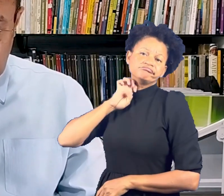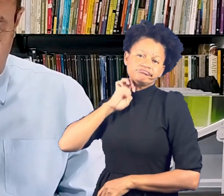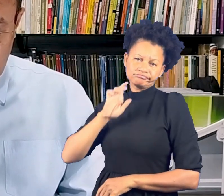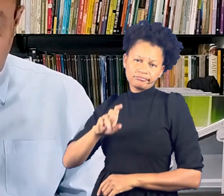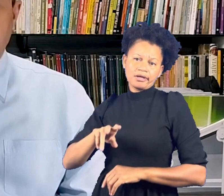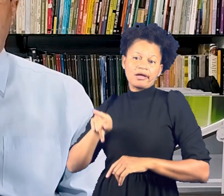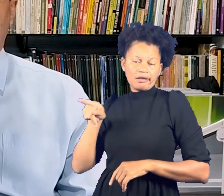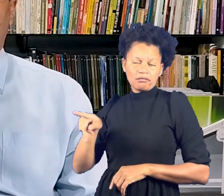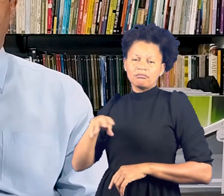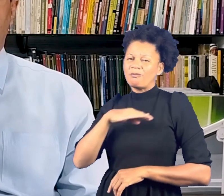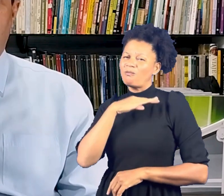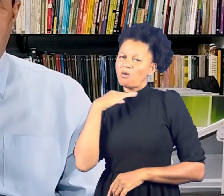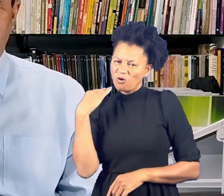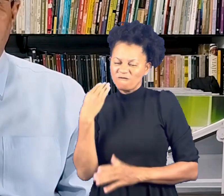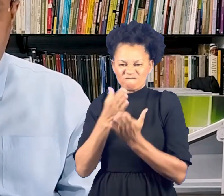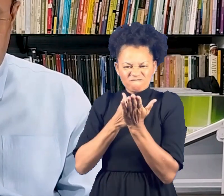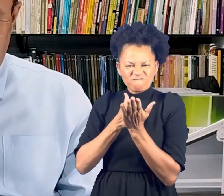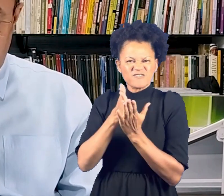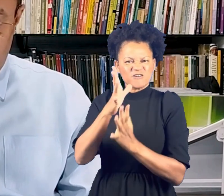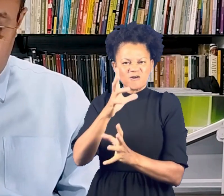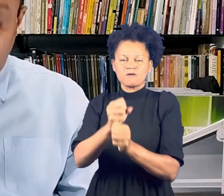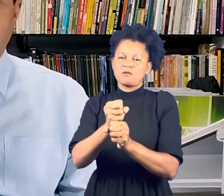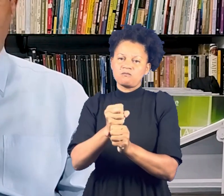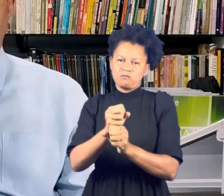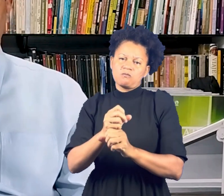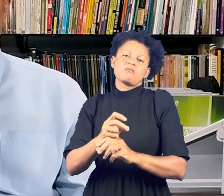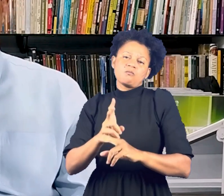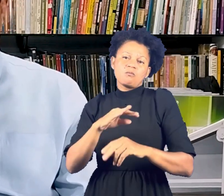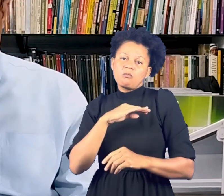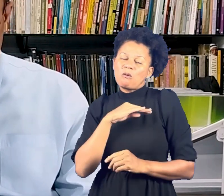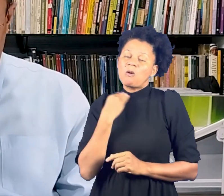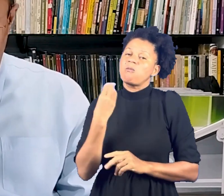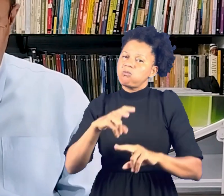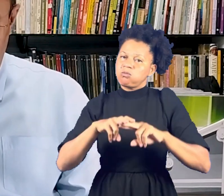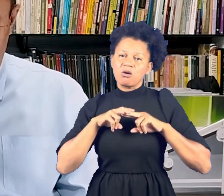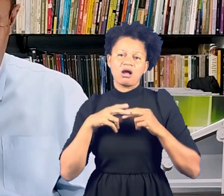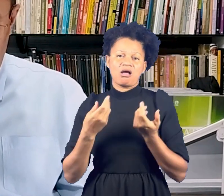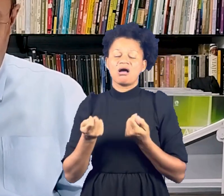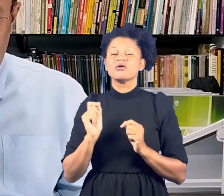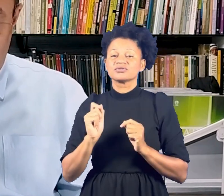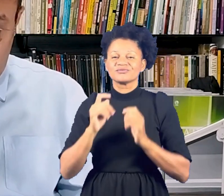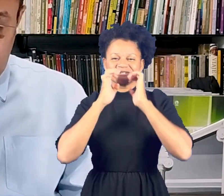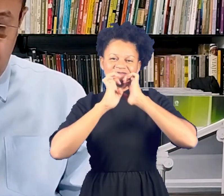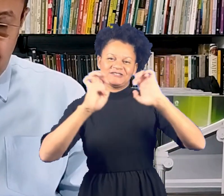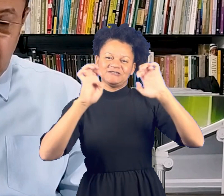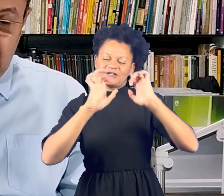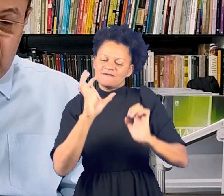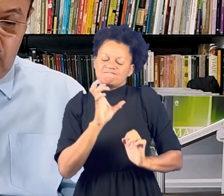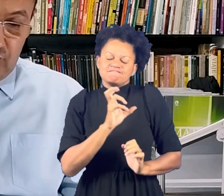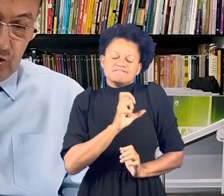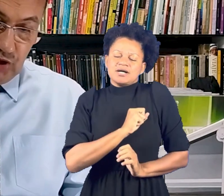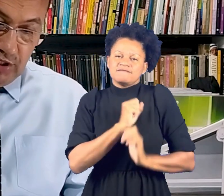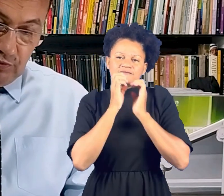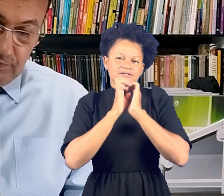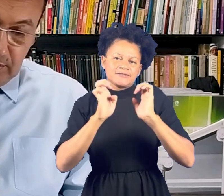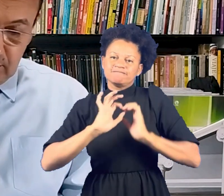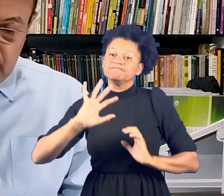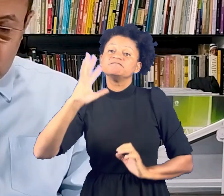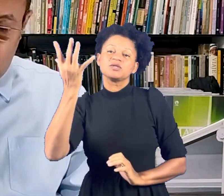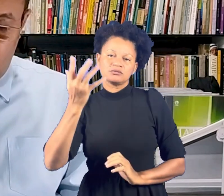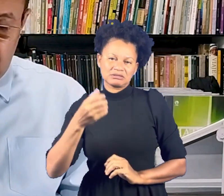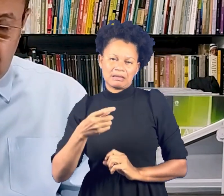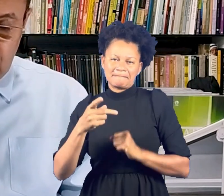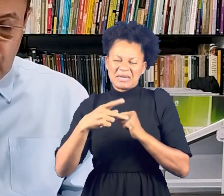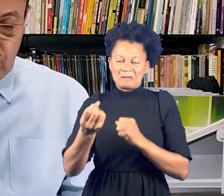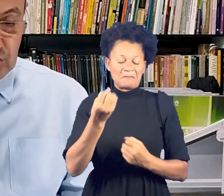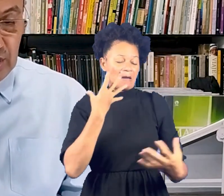um Marte avivado. Estevão foi apedrejado, por amor ao Evangelho. Então